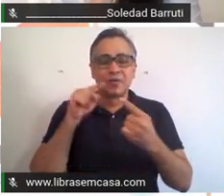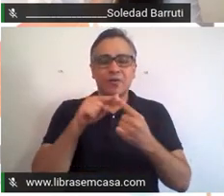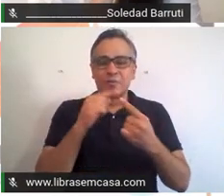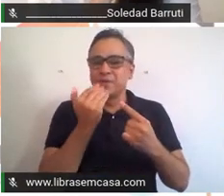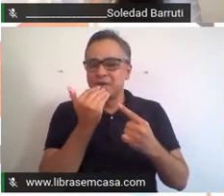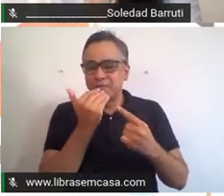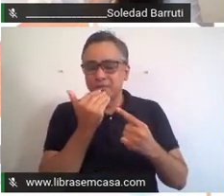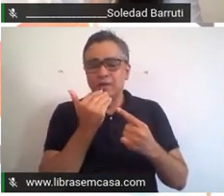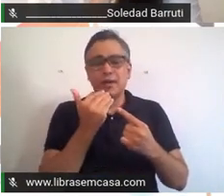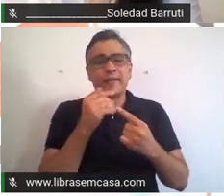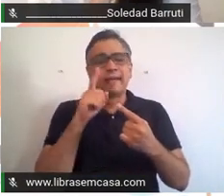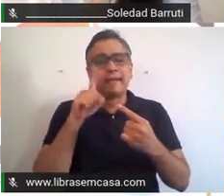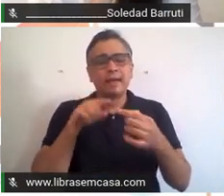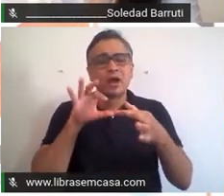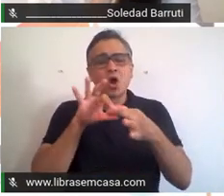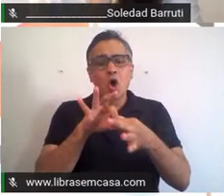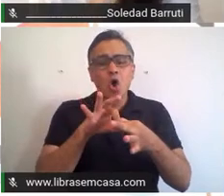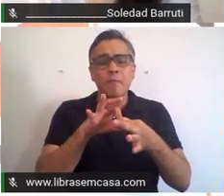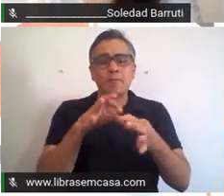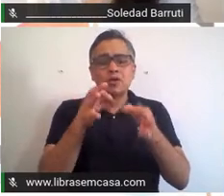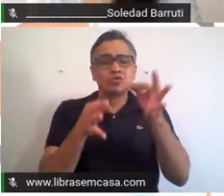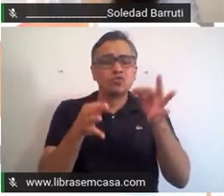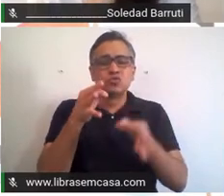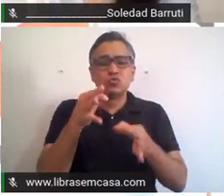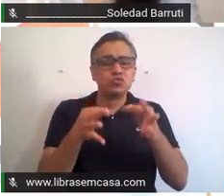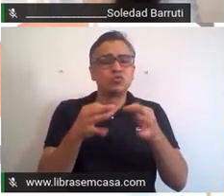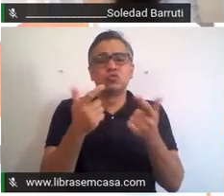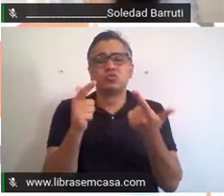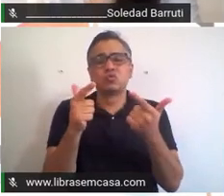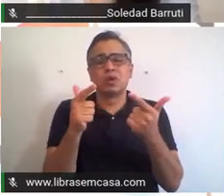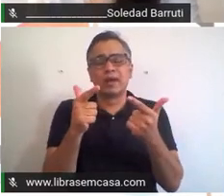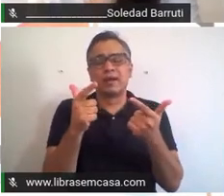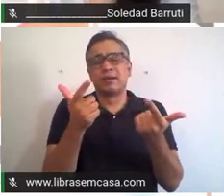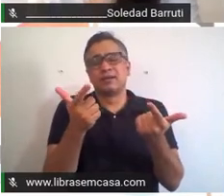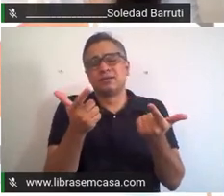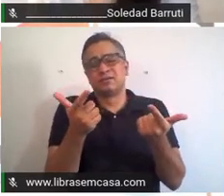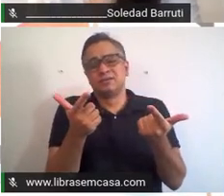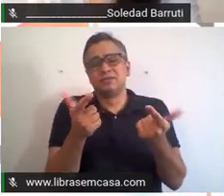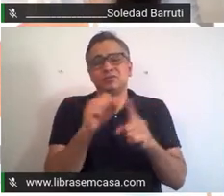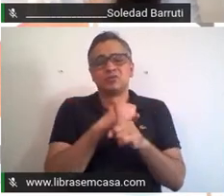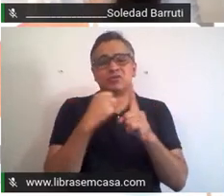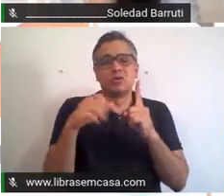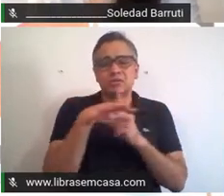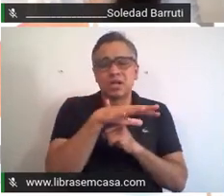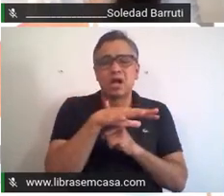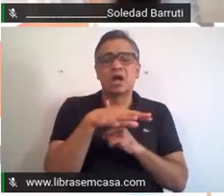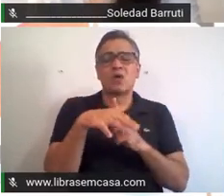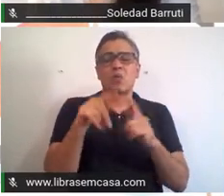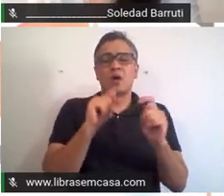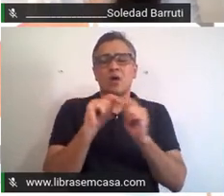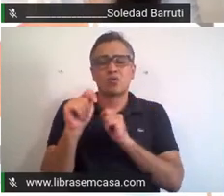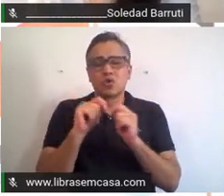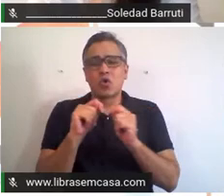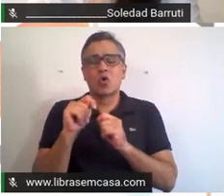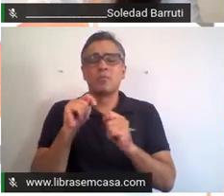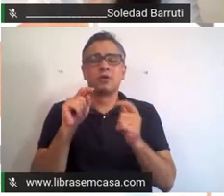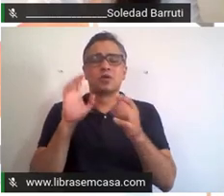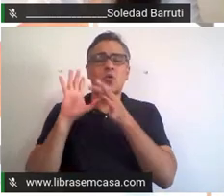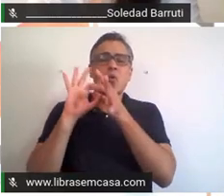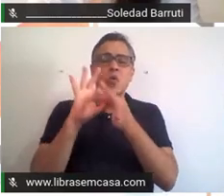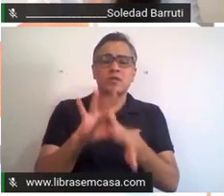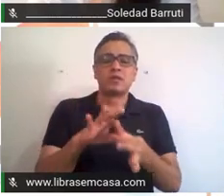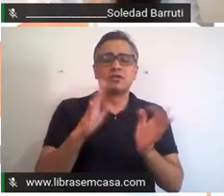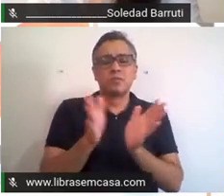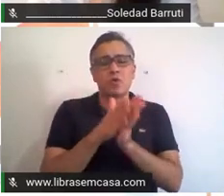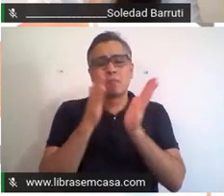às injustiças sociais e econômicas, né? É, porque tem a ver com a pobreza, tem a ver com a questão do acesso,